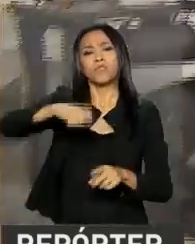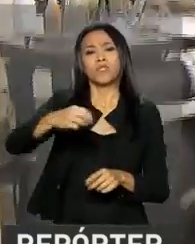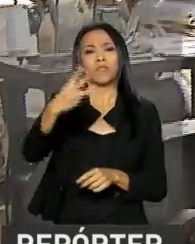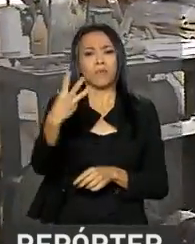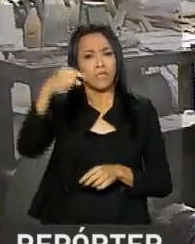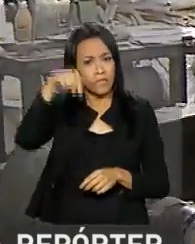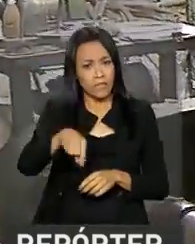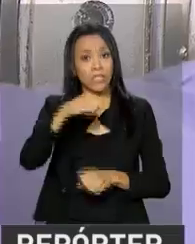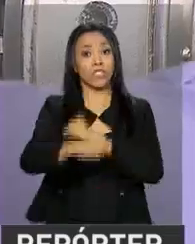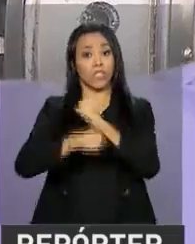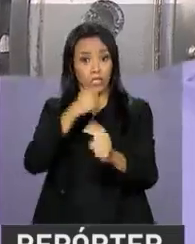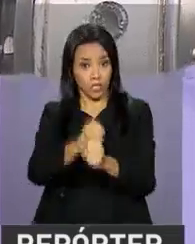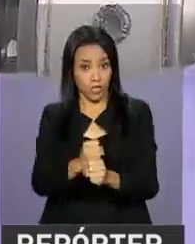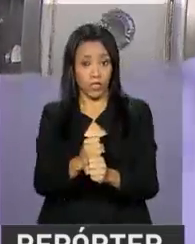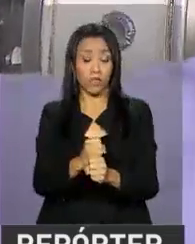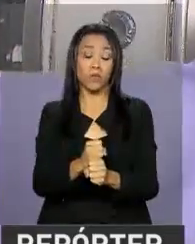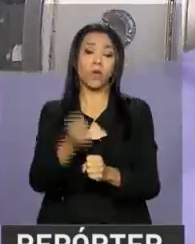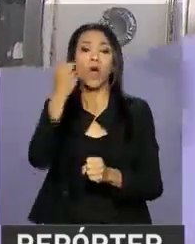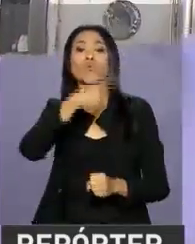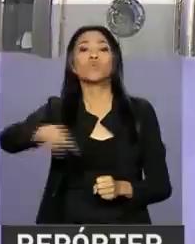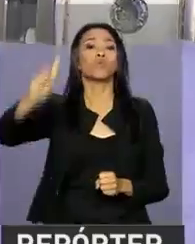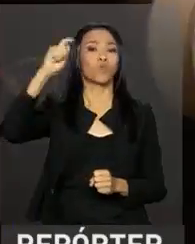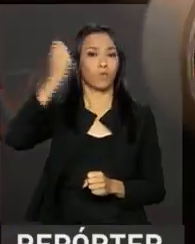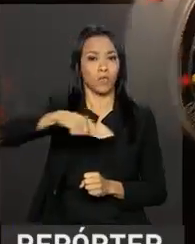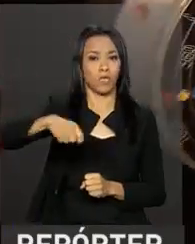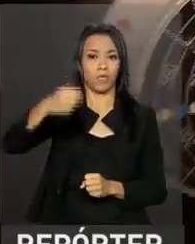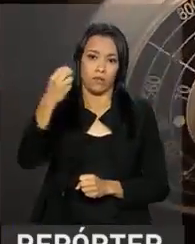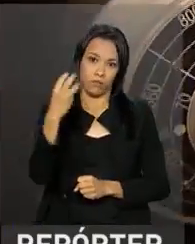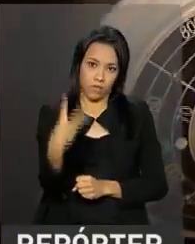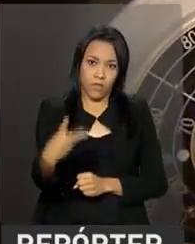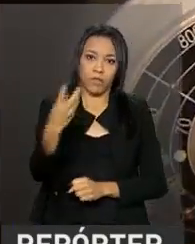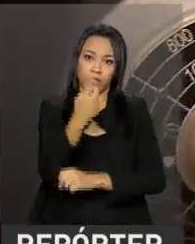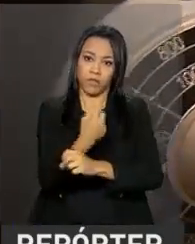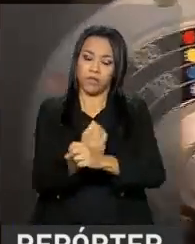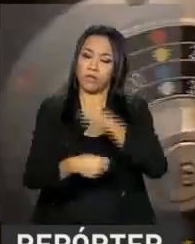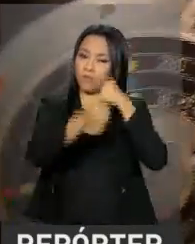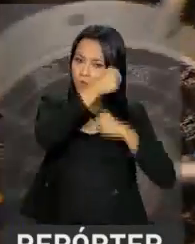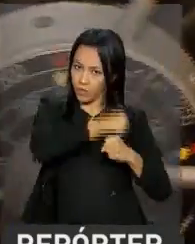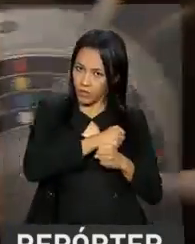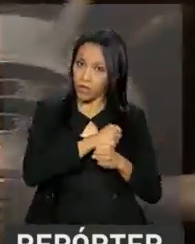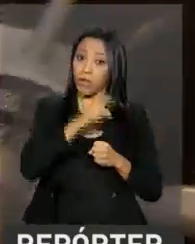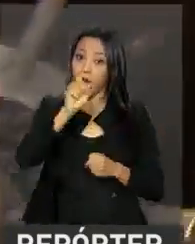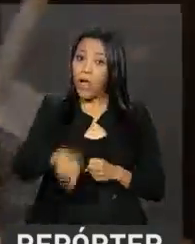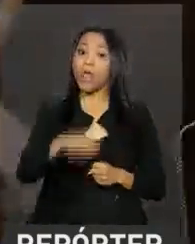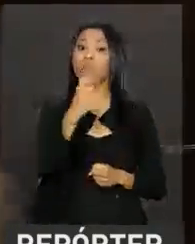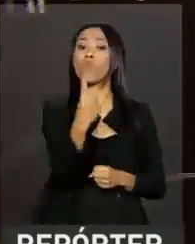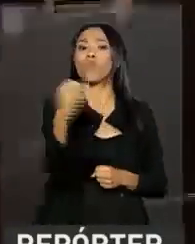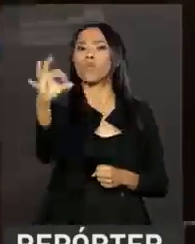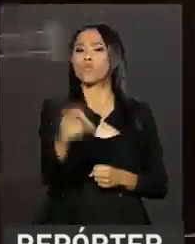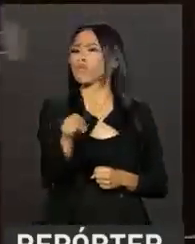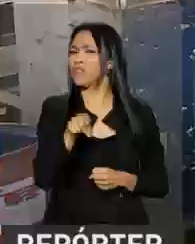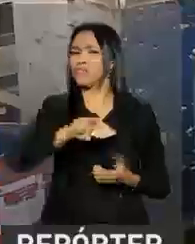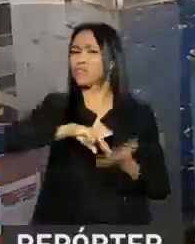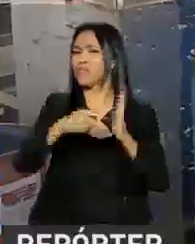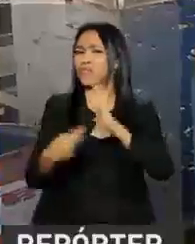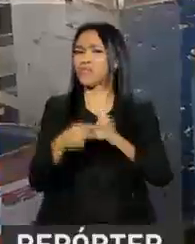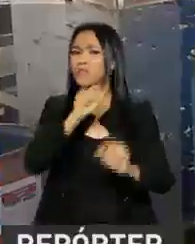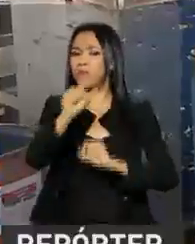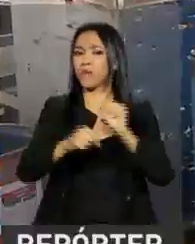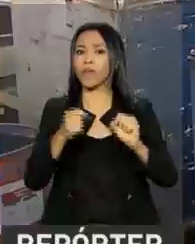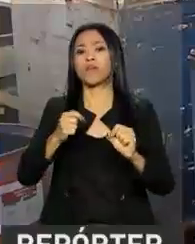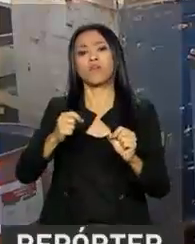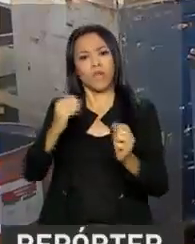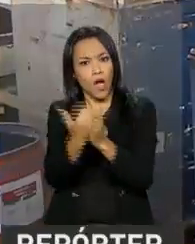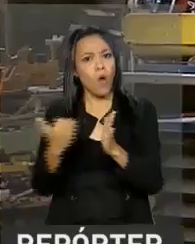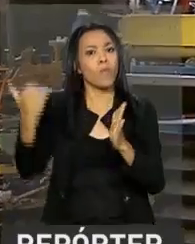deste ano em relação aos últimos três meses de 2016 foi de 1%, o que representou uma produção superior